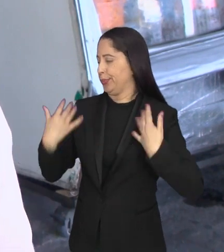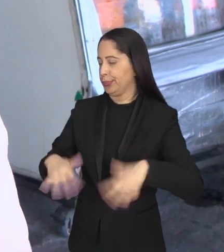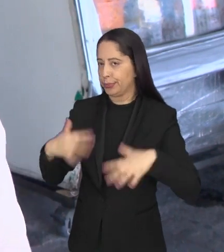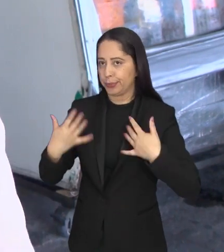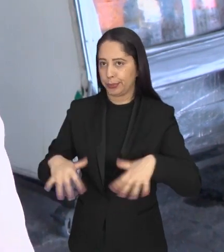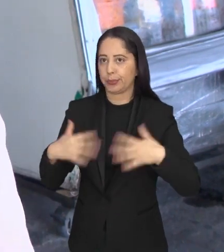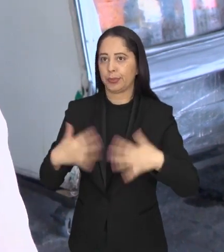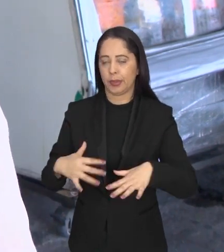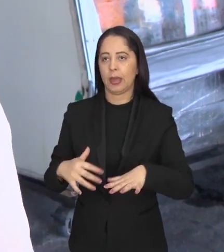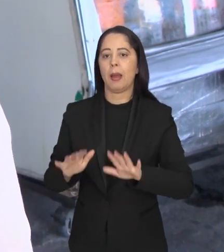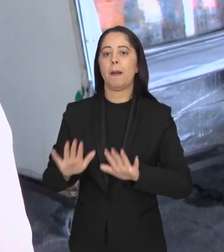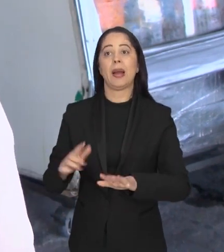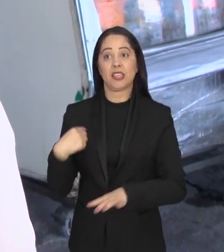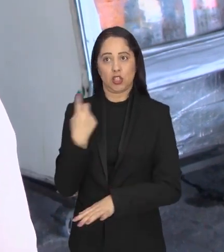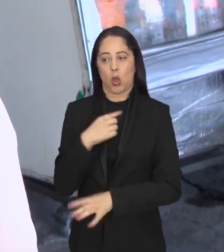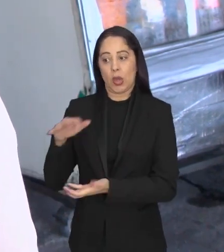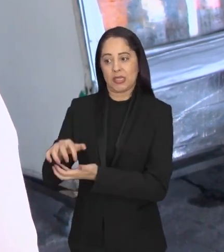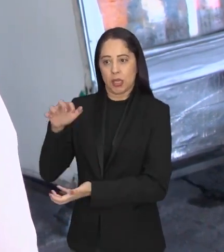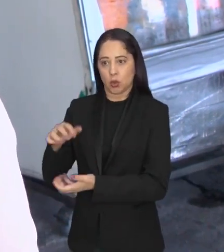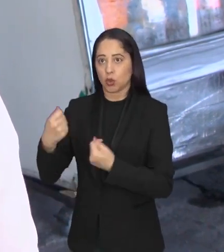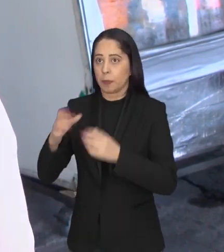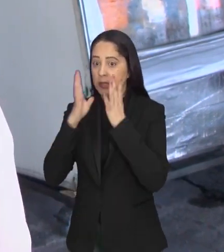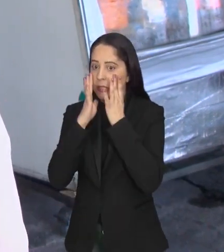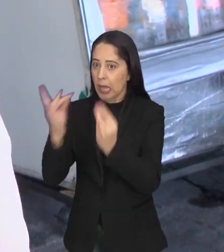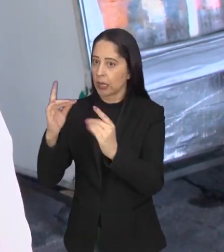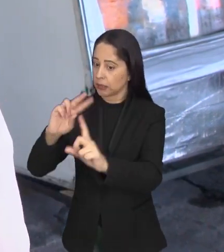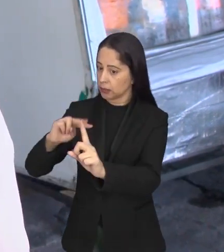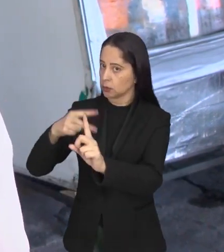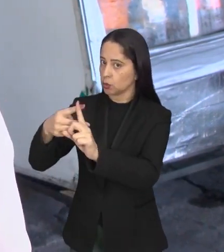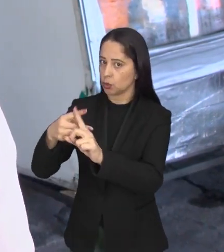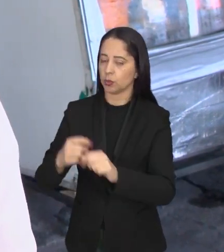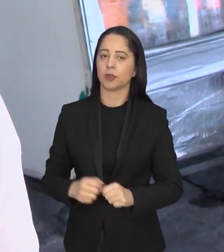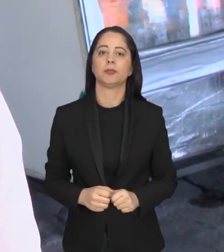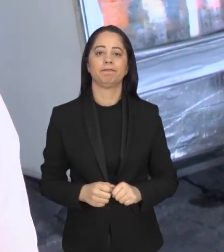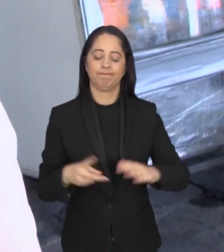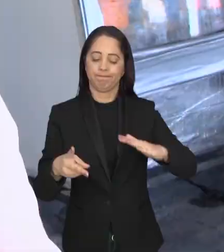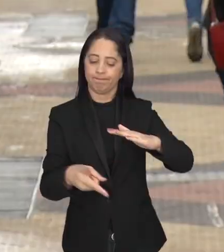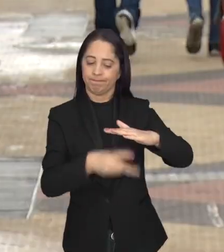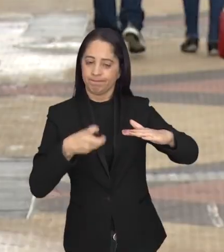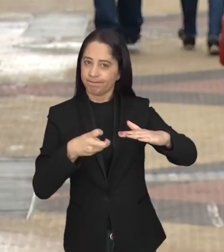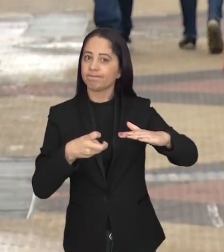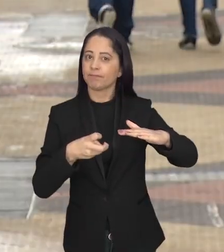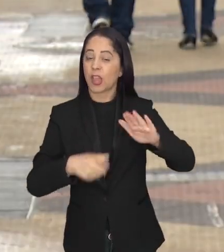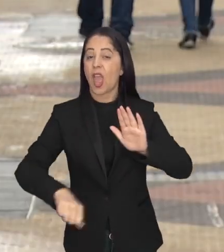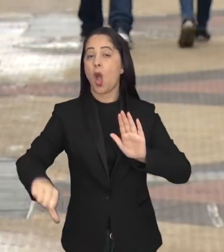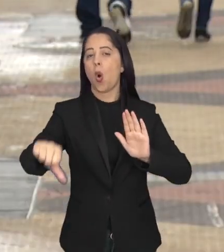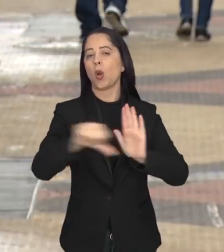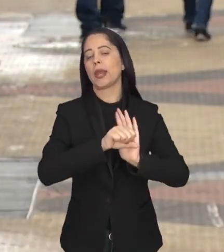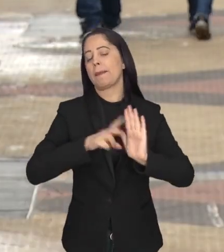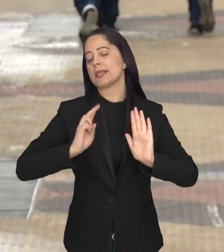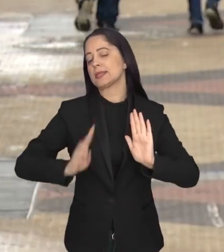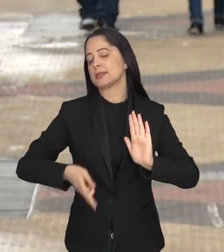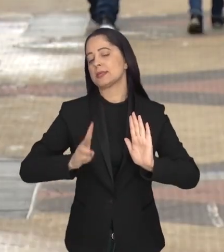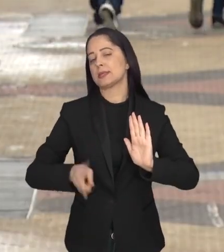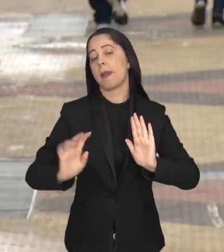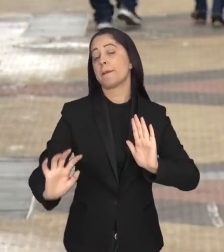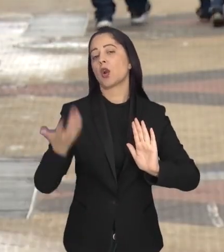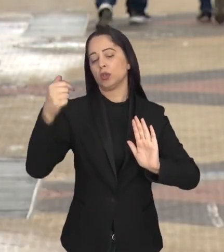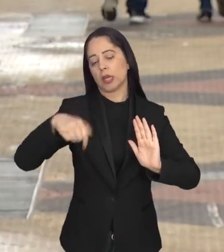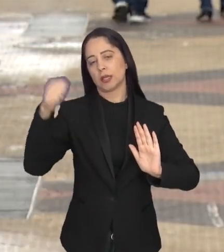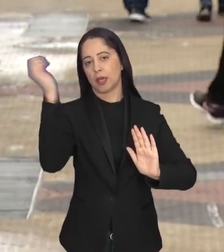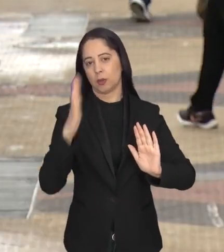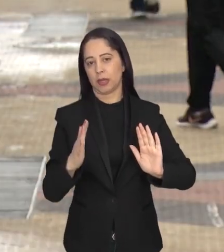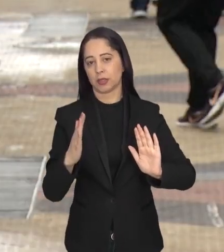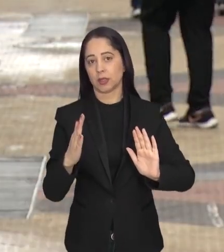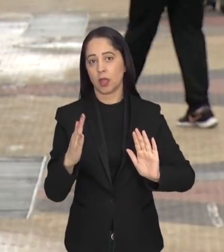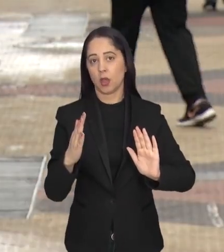sofisticados demais e a gente que tem mais idade tem que ficar mais alento ainda, né? O roubo de contas é um dos crimes mais